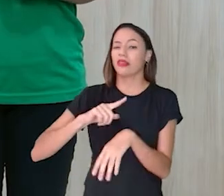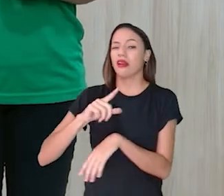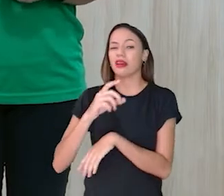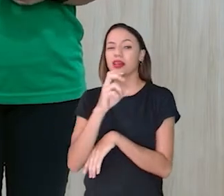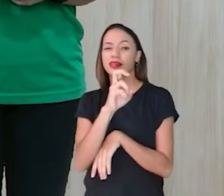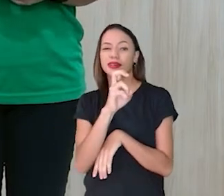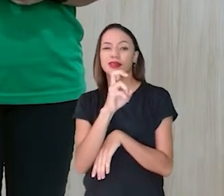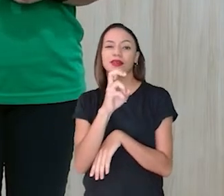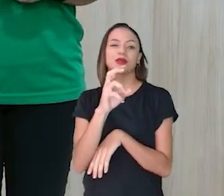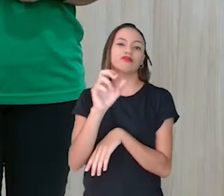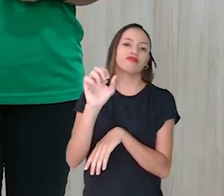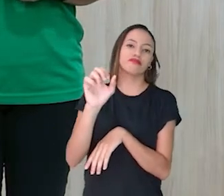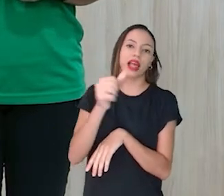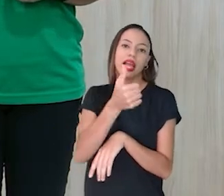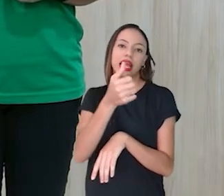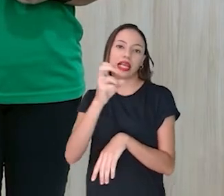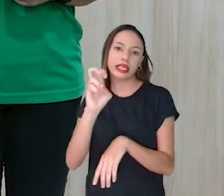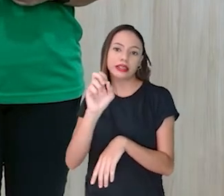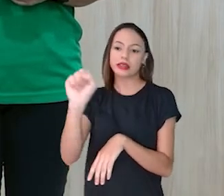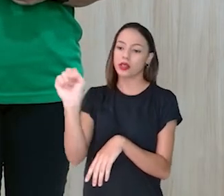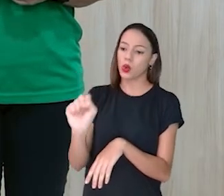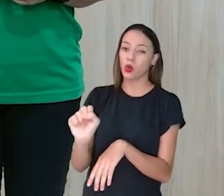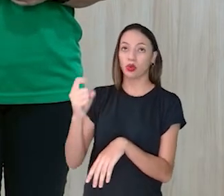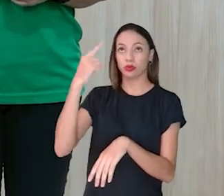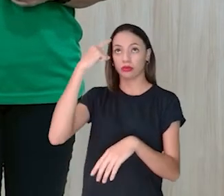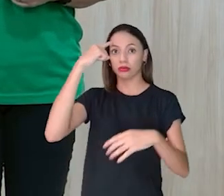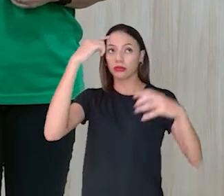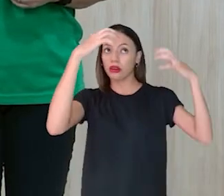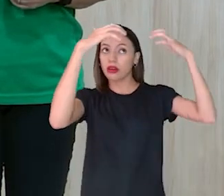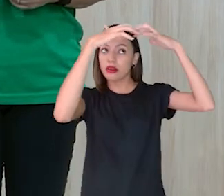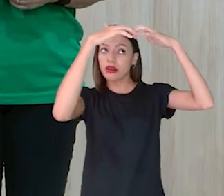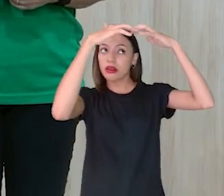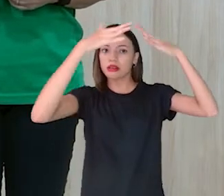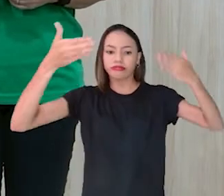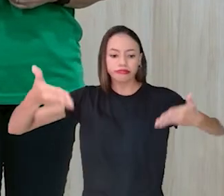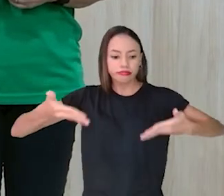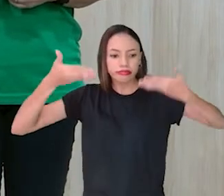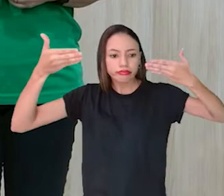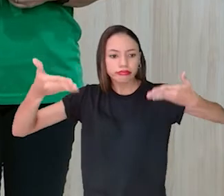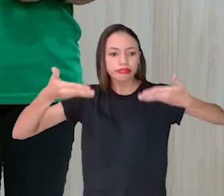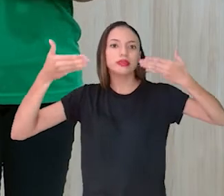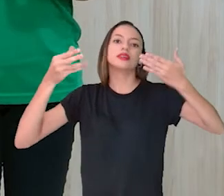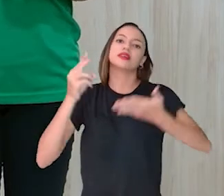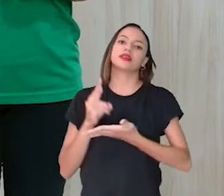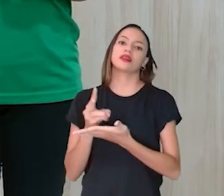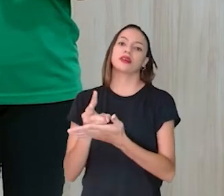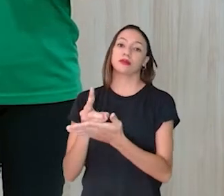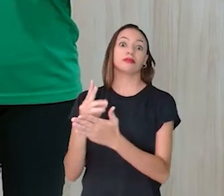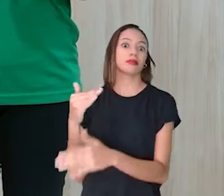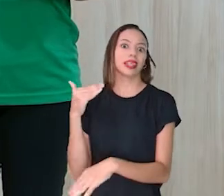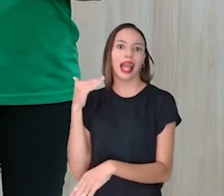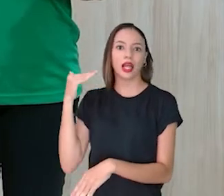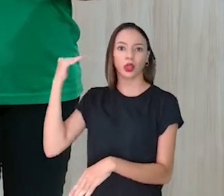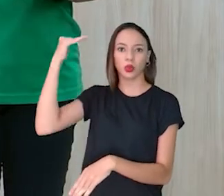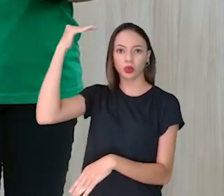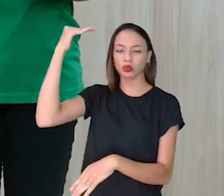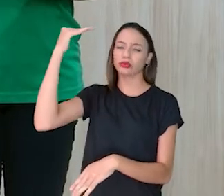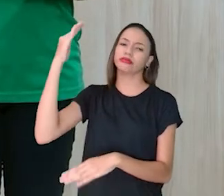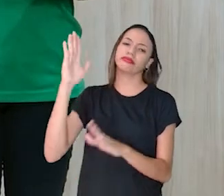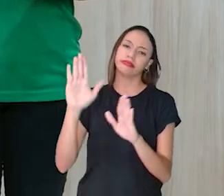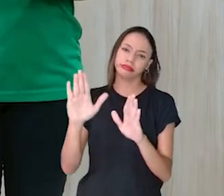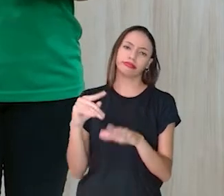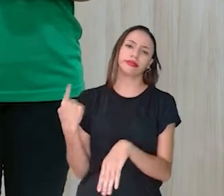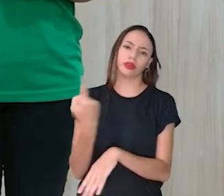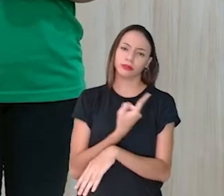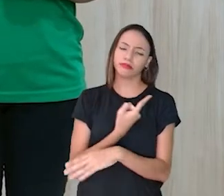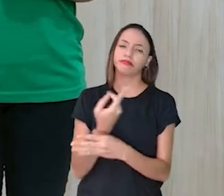15 segundos, nosso cérebro ele está sendo estimulado. Nós adultos ainda